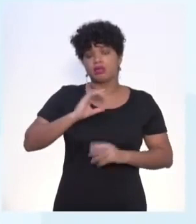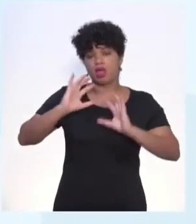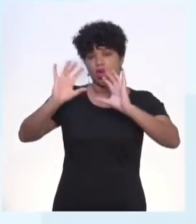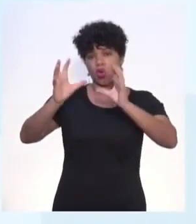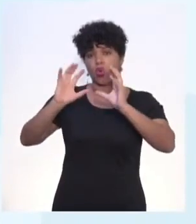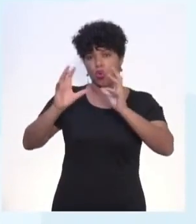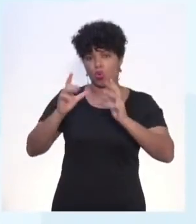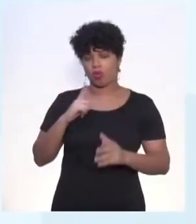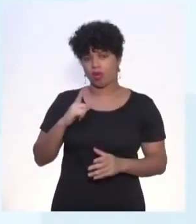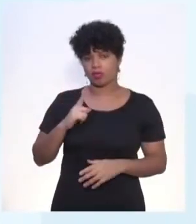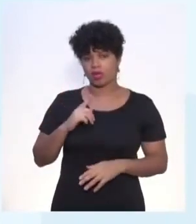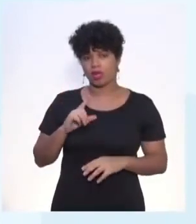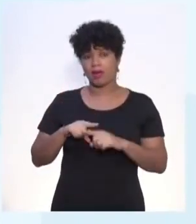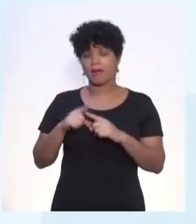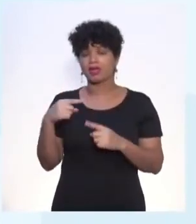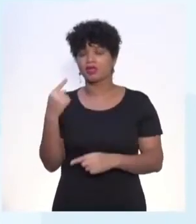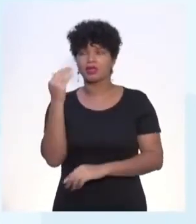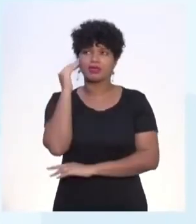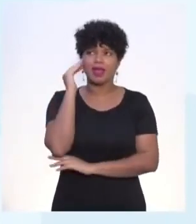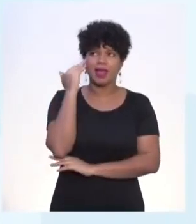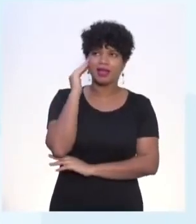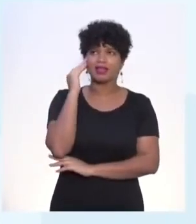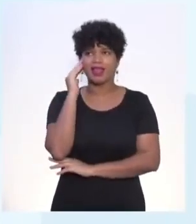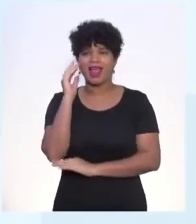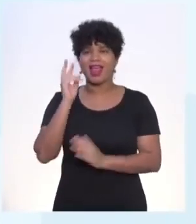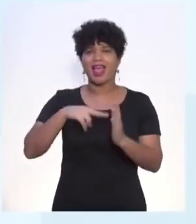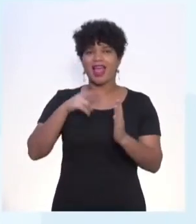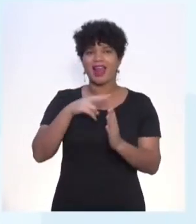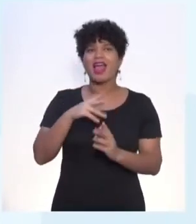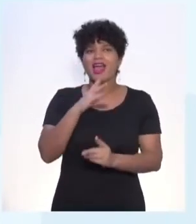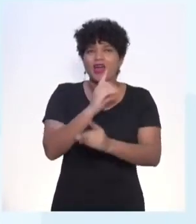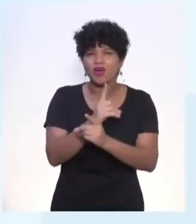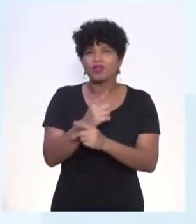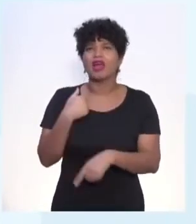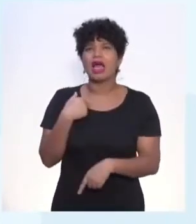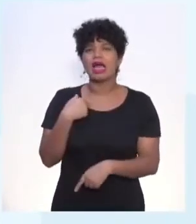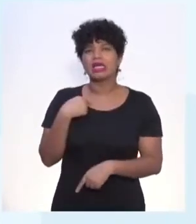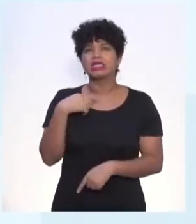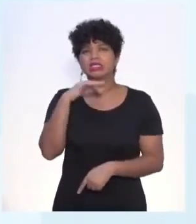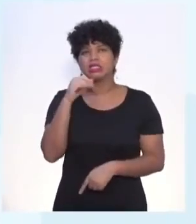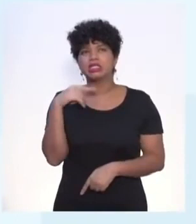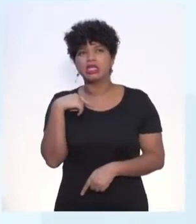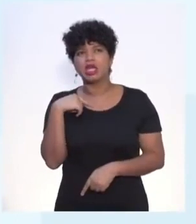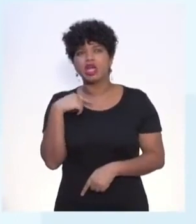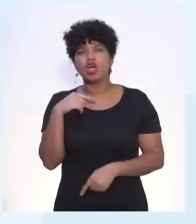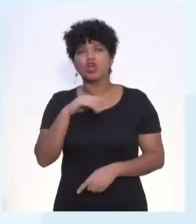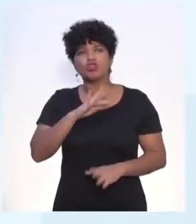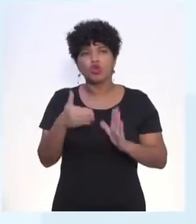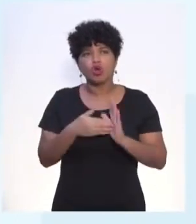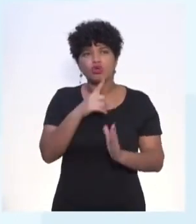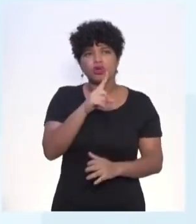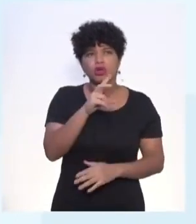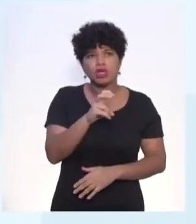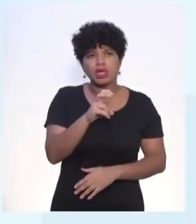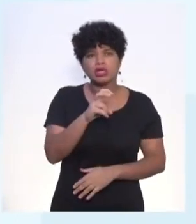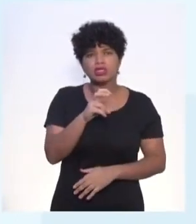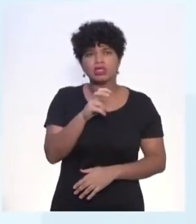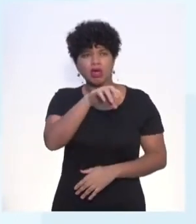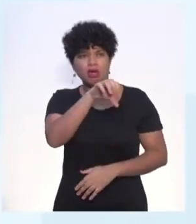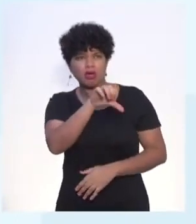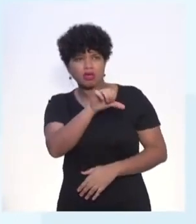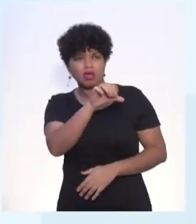9. Aí a leitura do problema faz que naturalmente você faça a associação. Temos aí 6